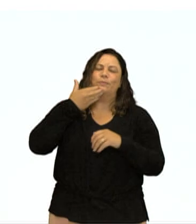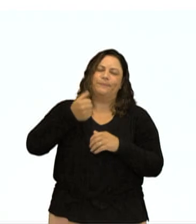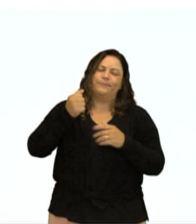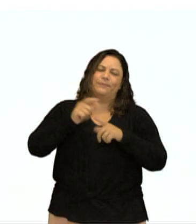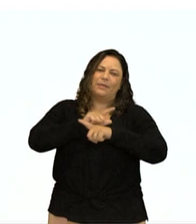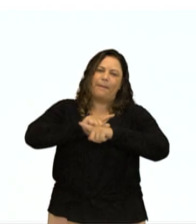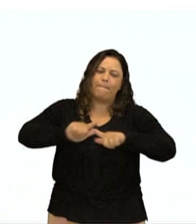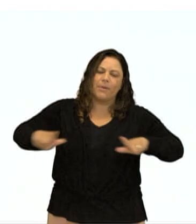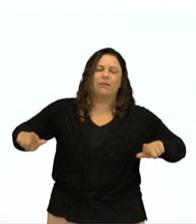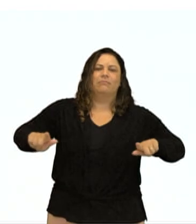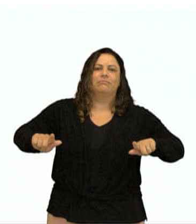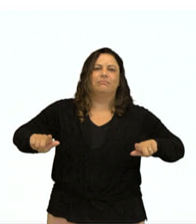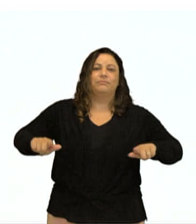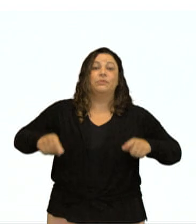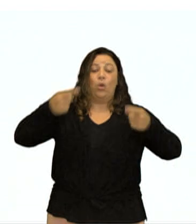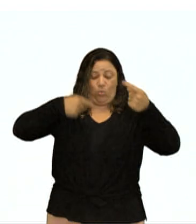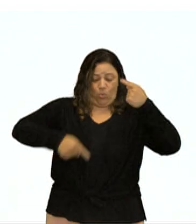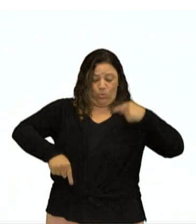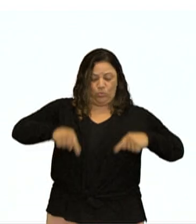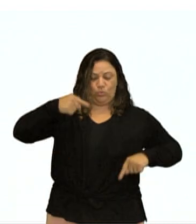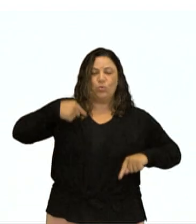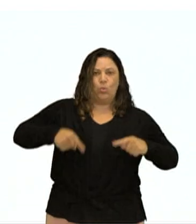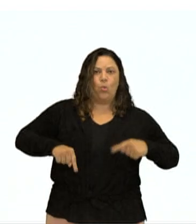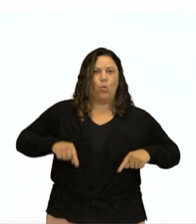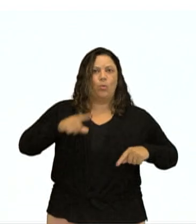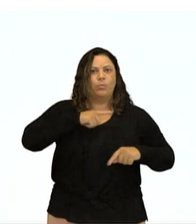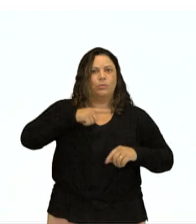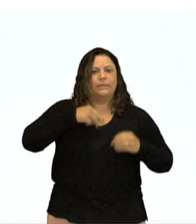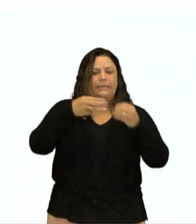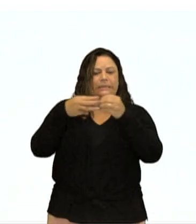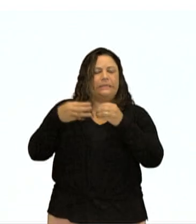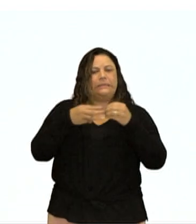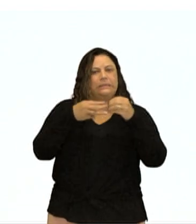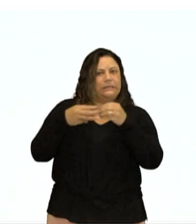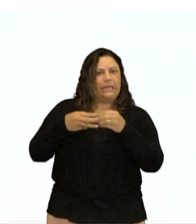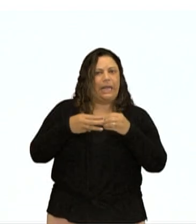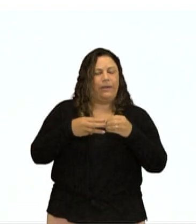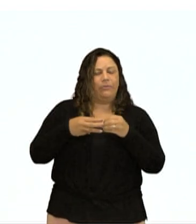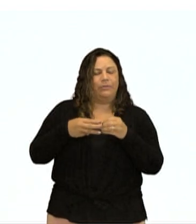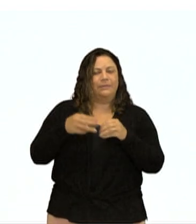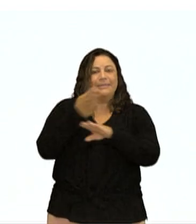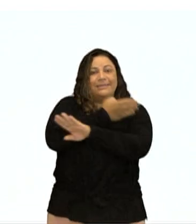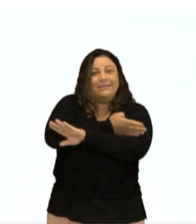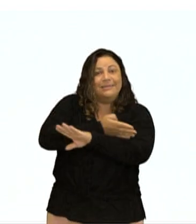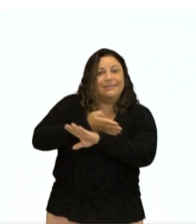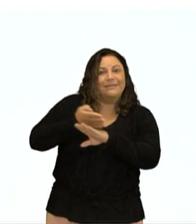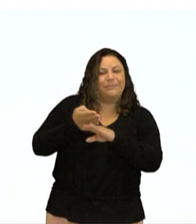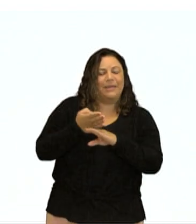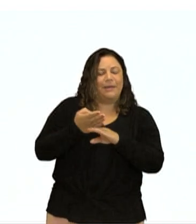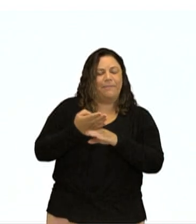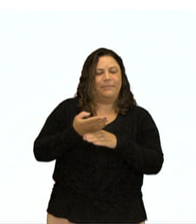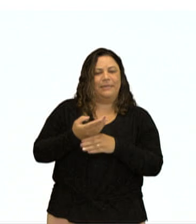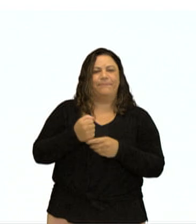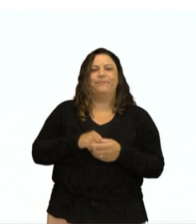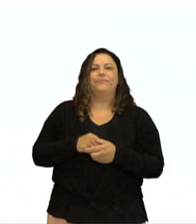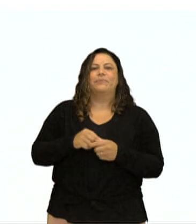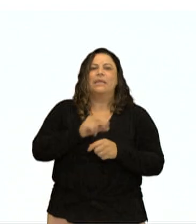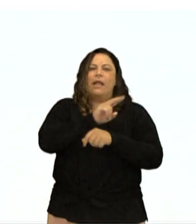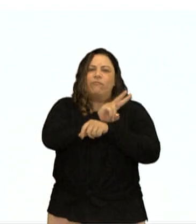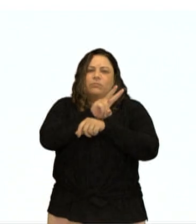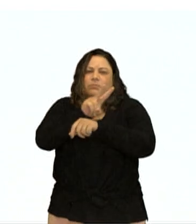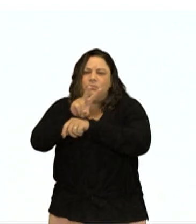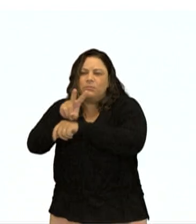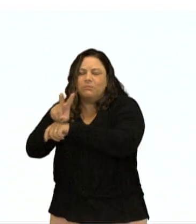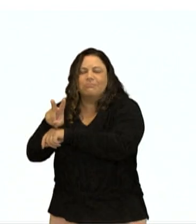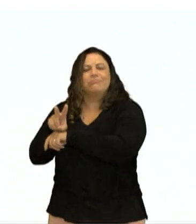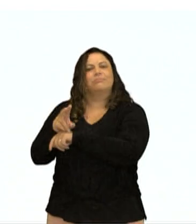elimine. Nosso corpo tem células de defesa, as células brancas, que vão combater agentes estranhos. Porém, quando tem